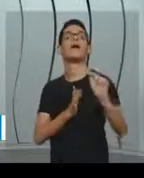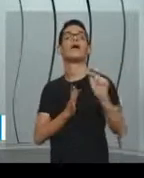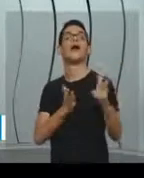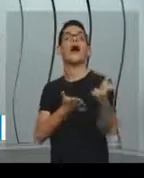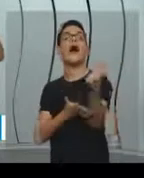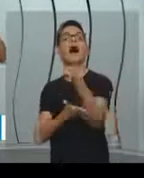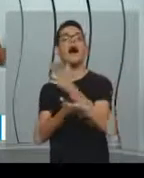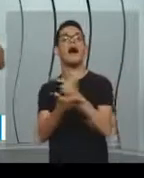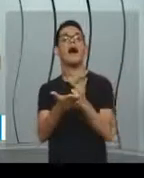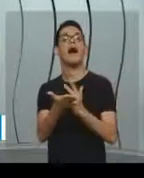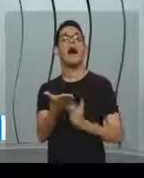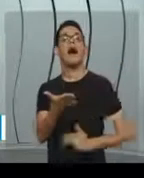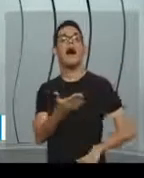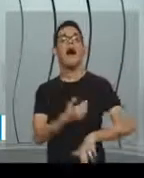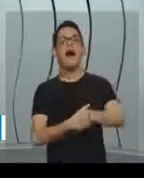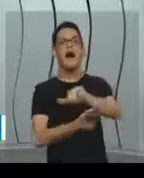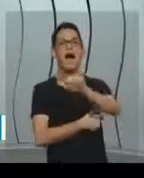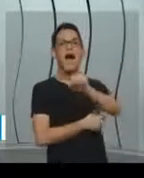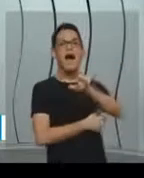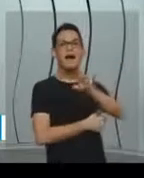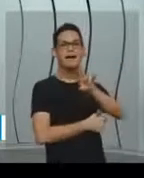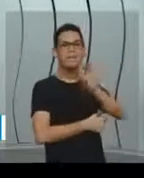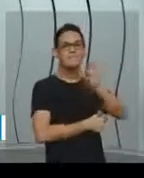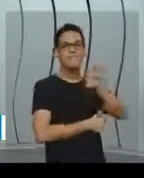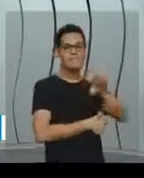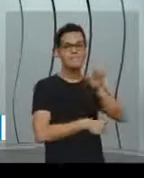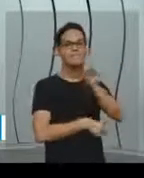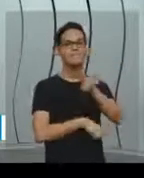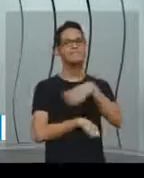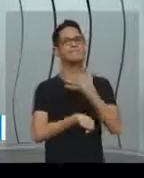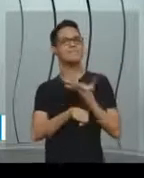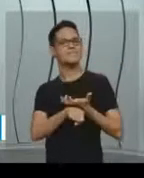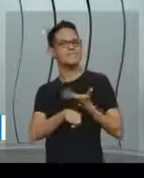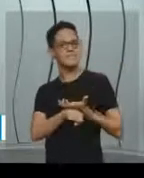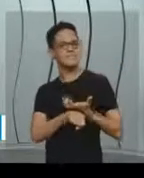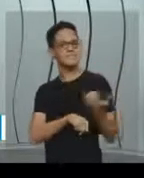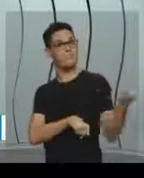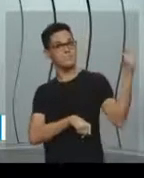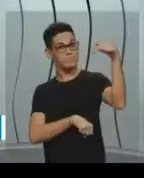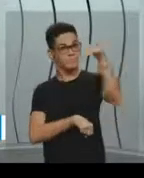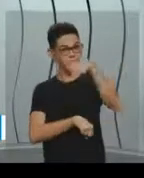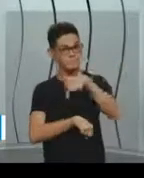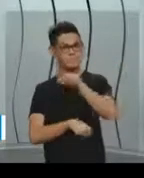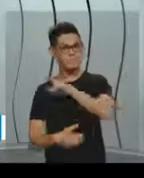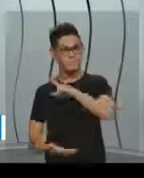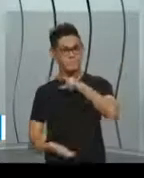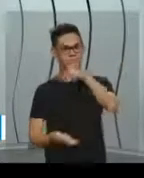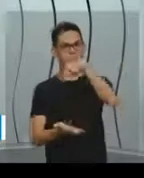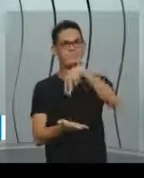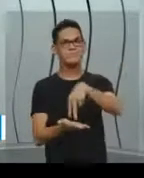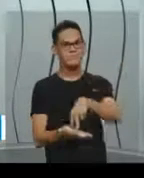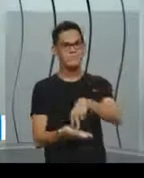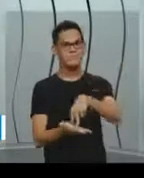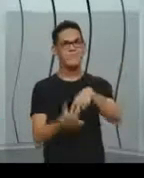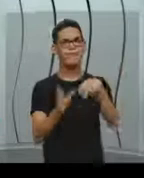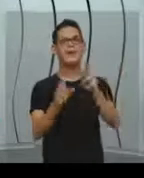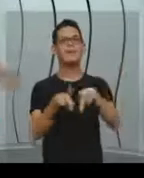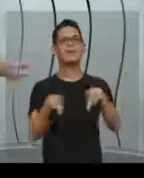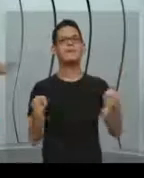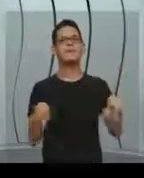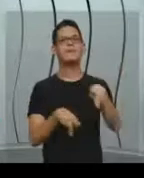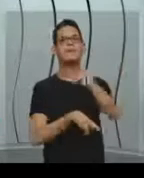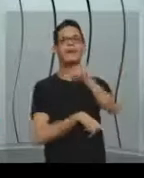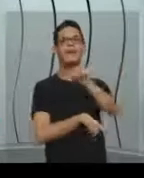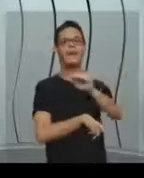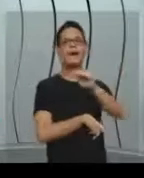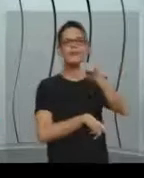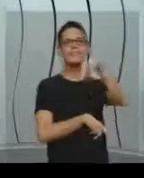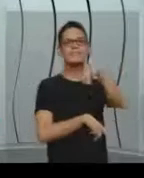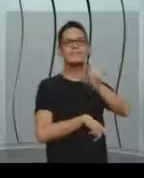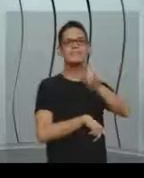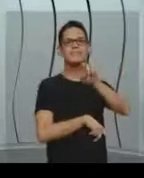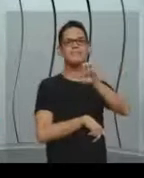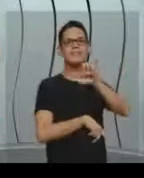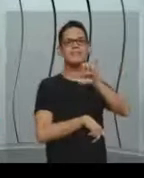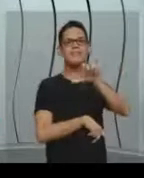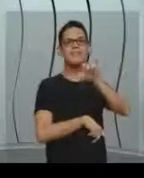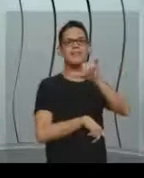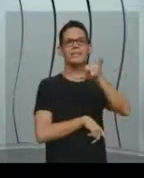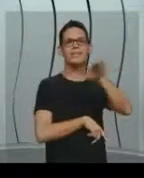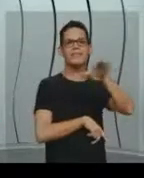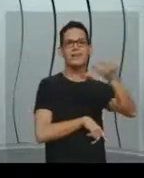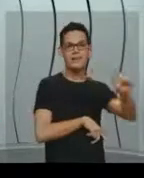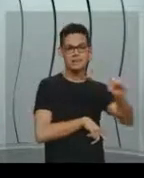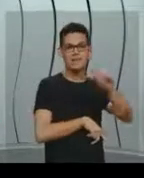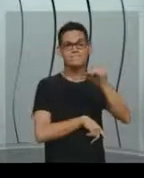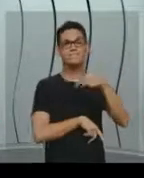poderia deixar de aparecer aqui para vocês. E eu sou a professora Angélica e vou conduzir a aula junto